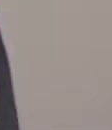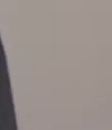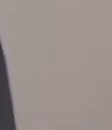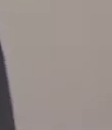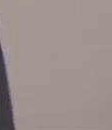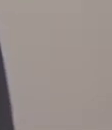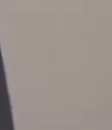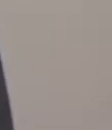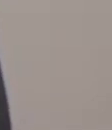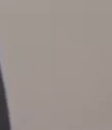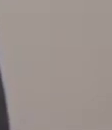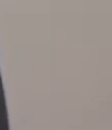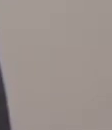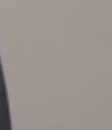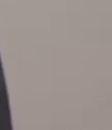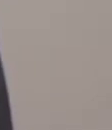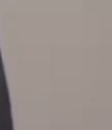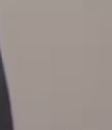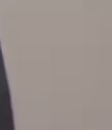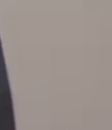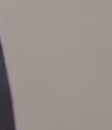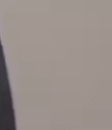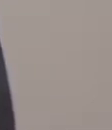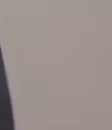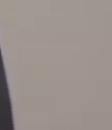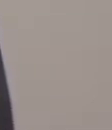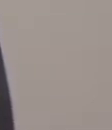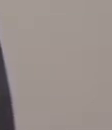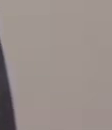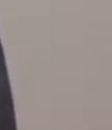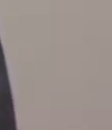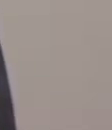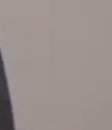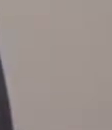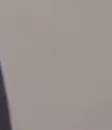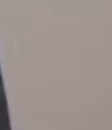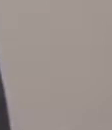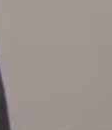margem, passam ao nosso lado, a gente não percebe, como estrangeiros,